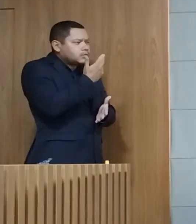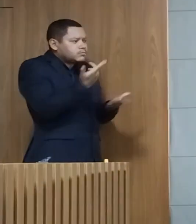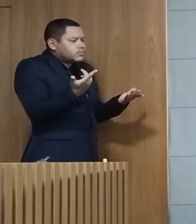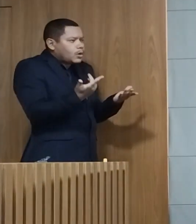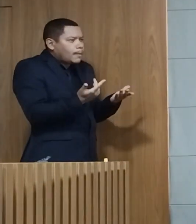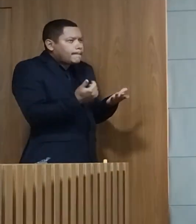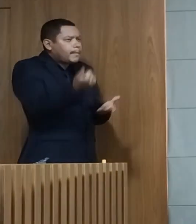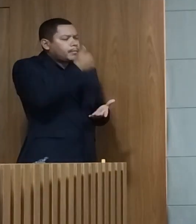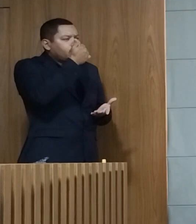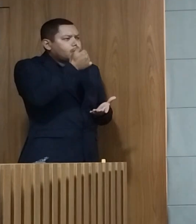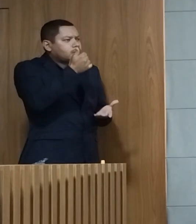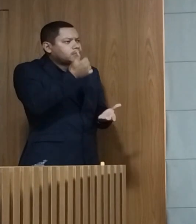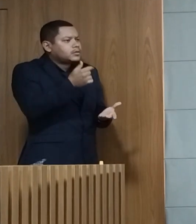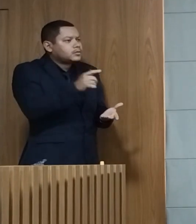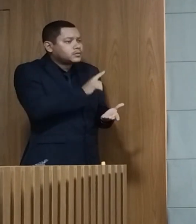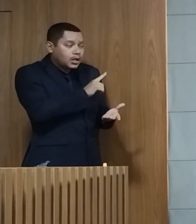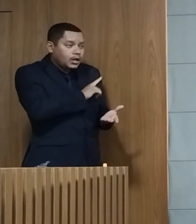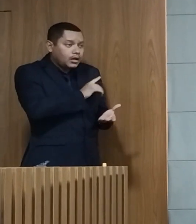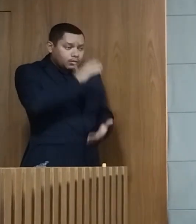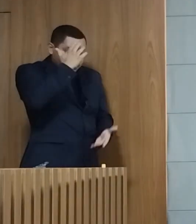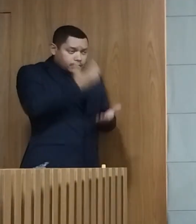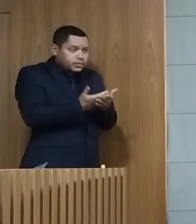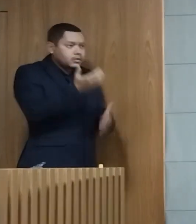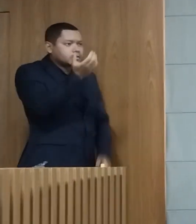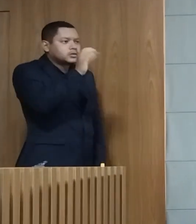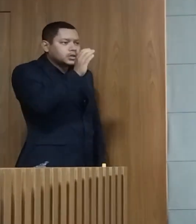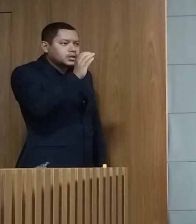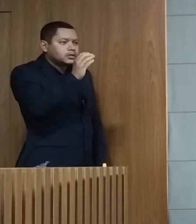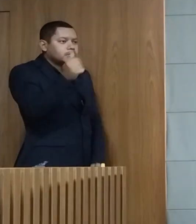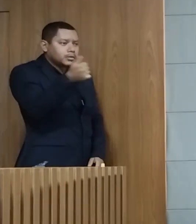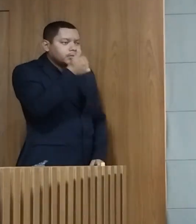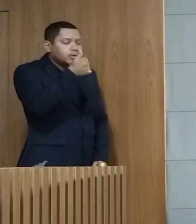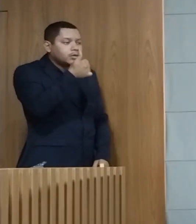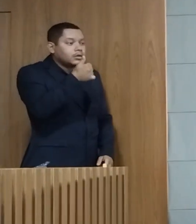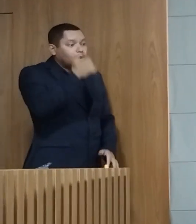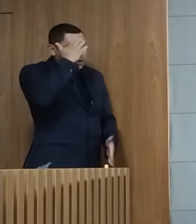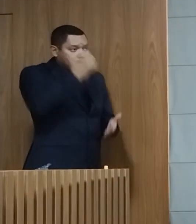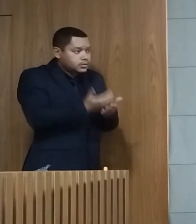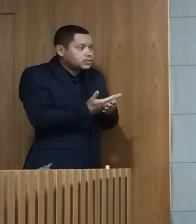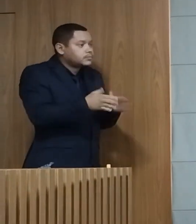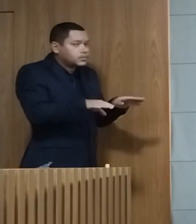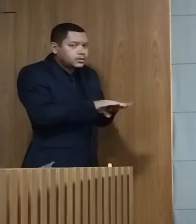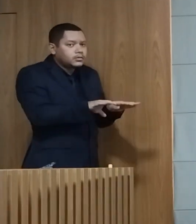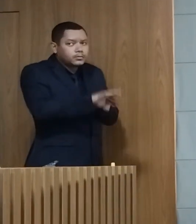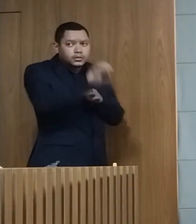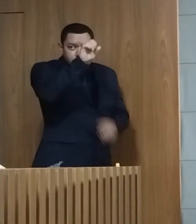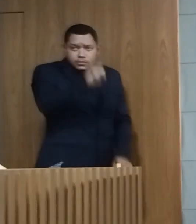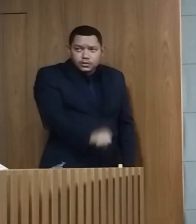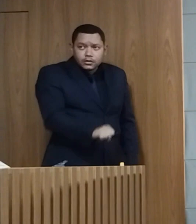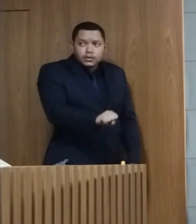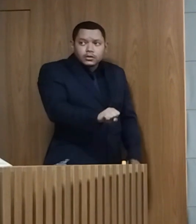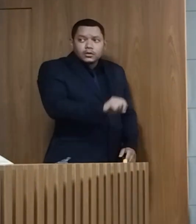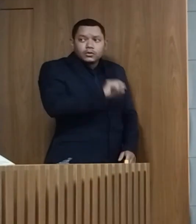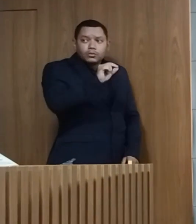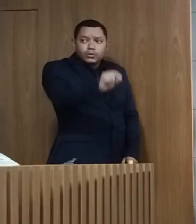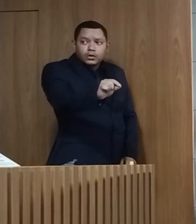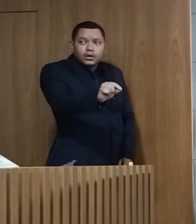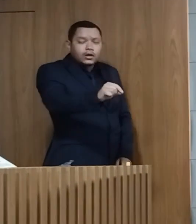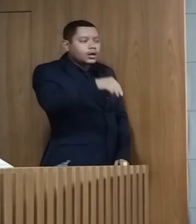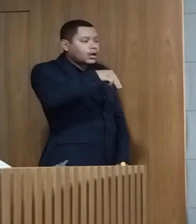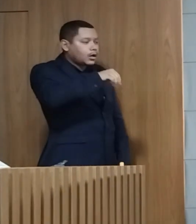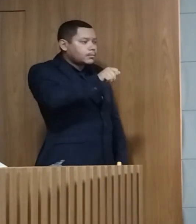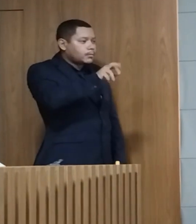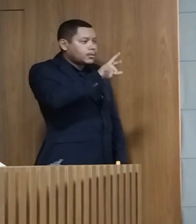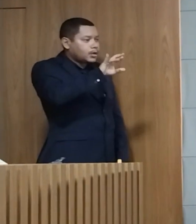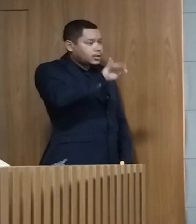Nós cremos na ciência, mas não no cientificismo. Nós cremos, sim, que a matéria é necessária, mas